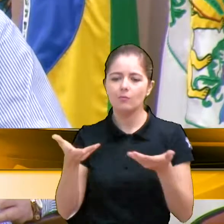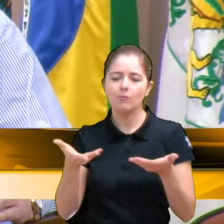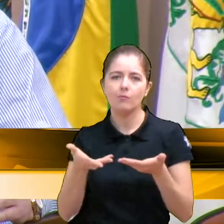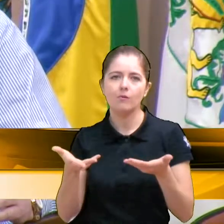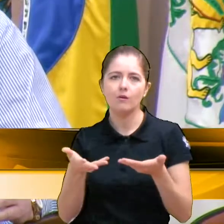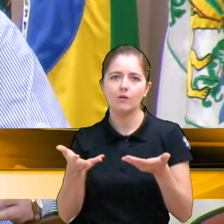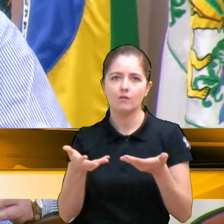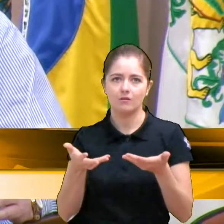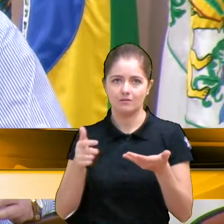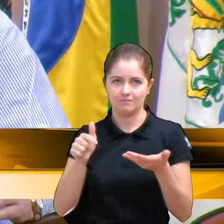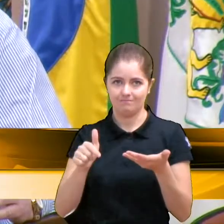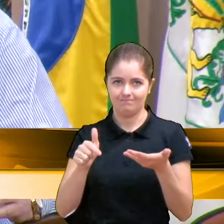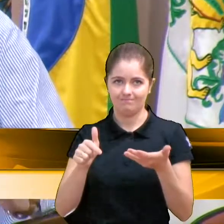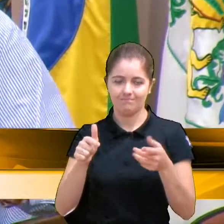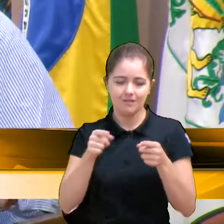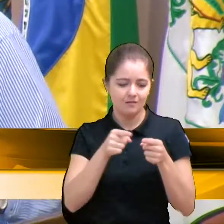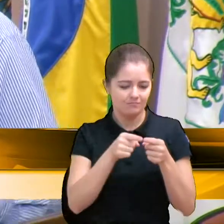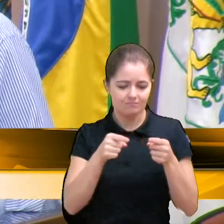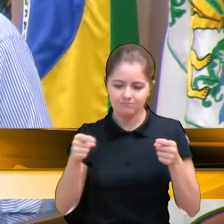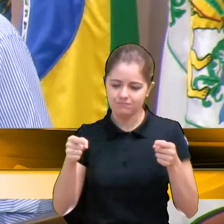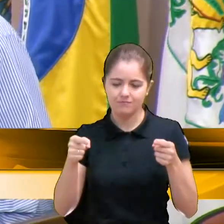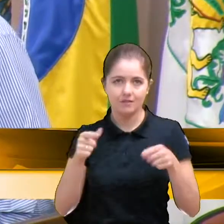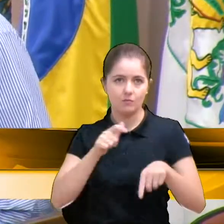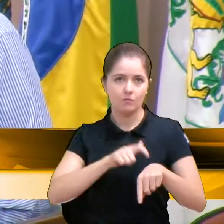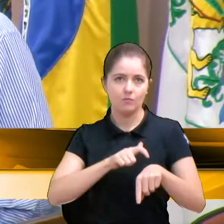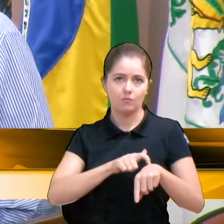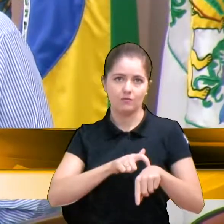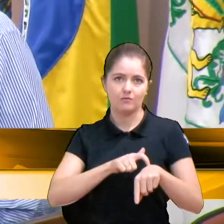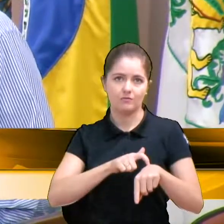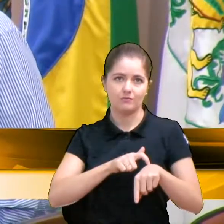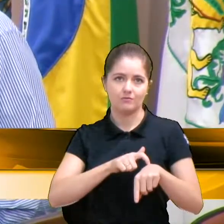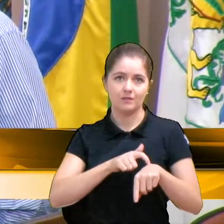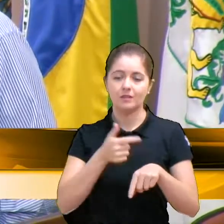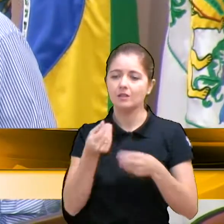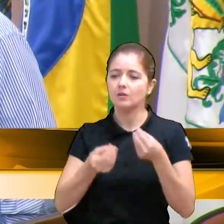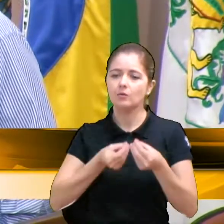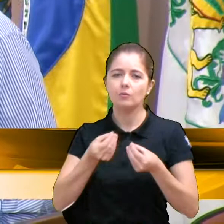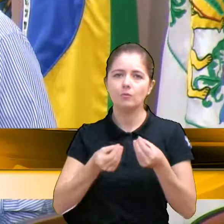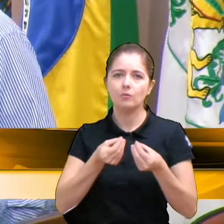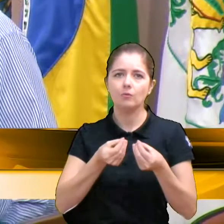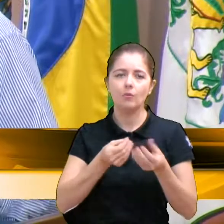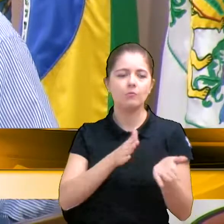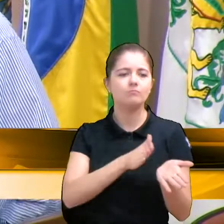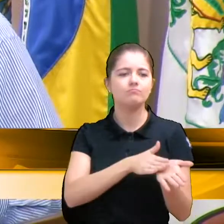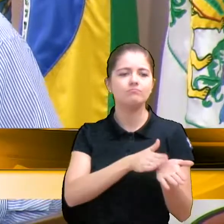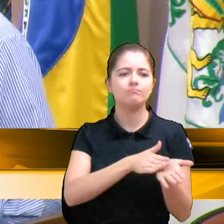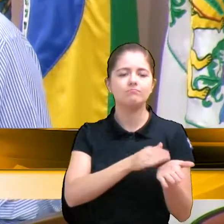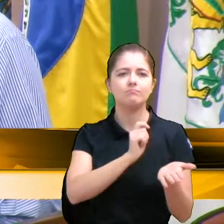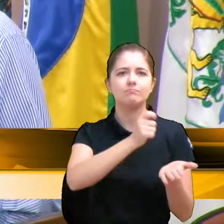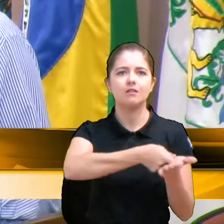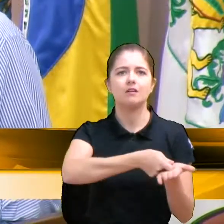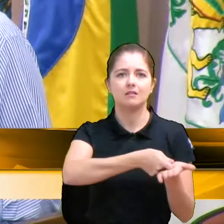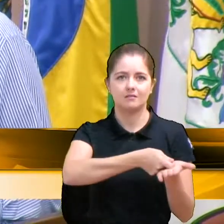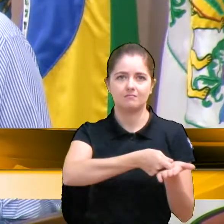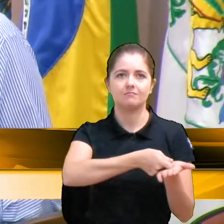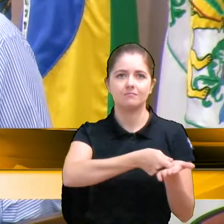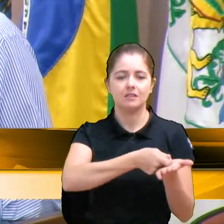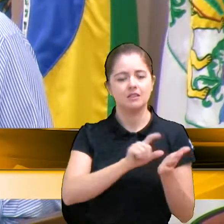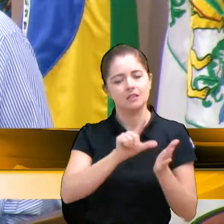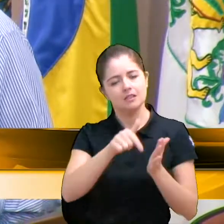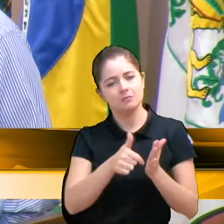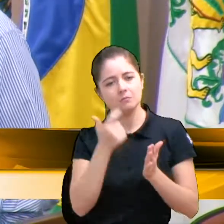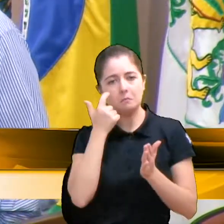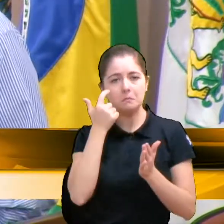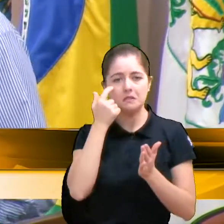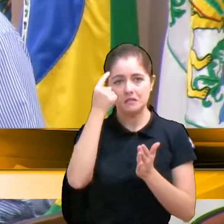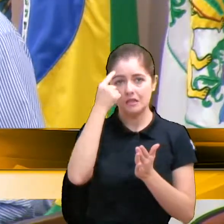foram os remédios adotados para cobrar desses devedores, e depois, então, nós vamos auxiliar com alguma ideia, com